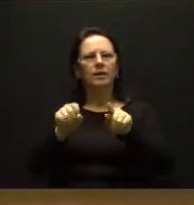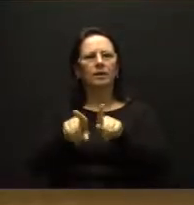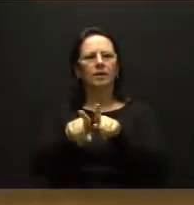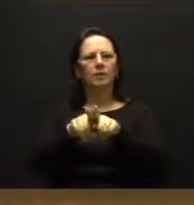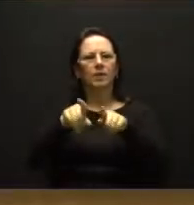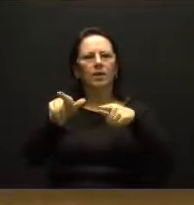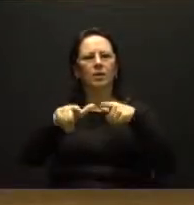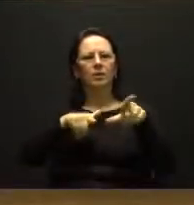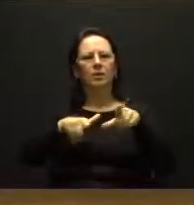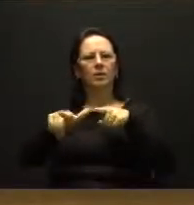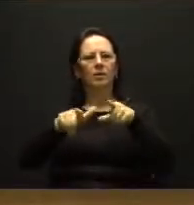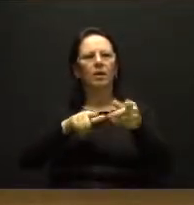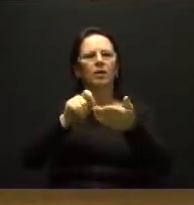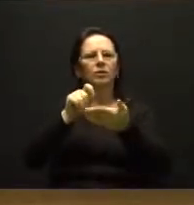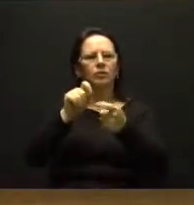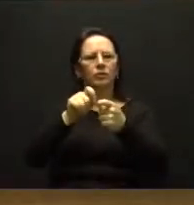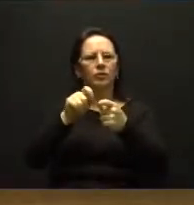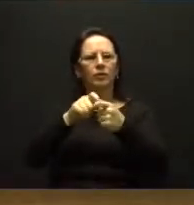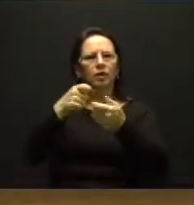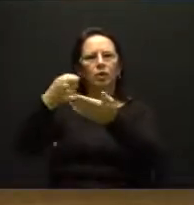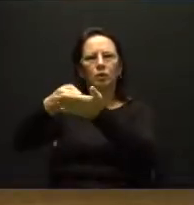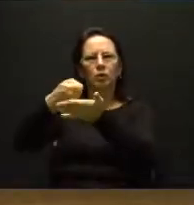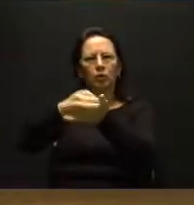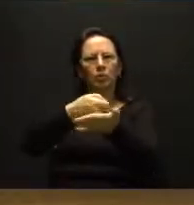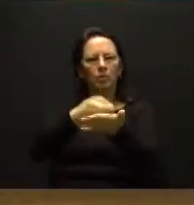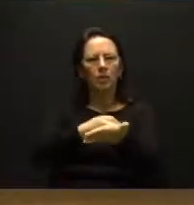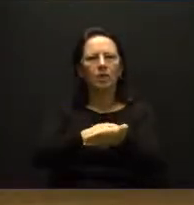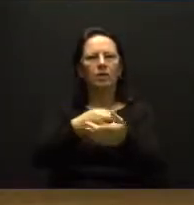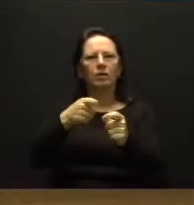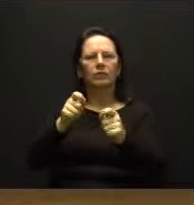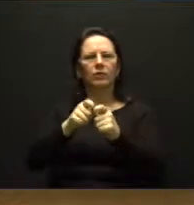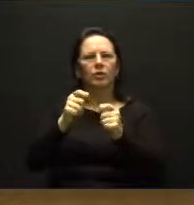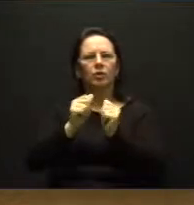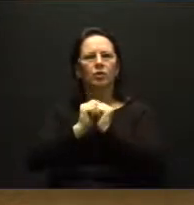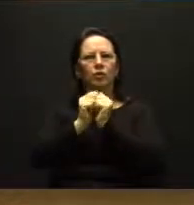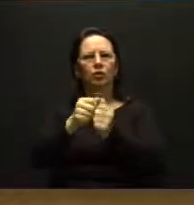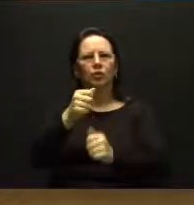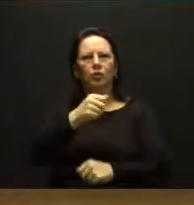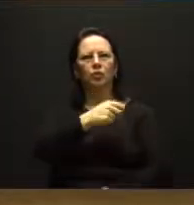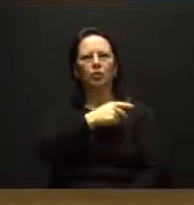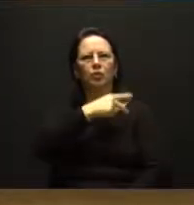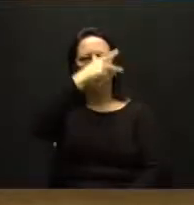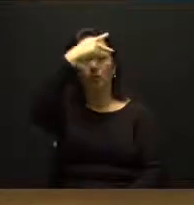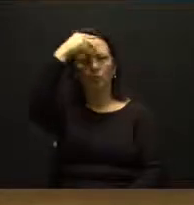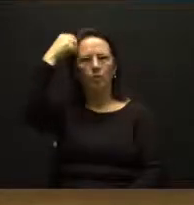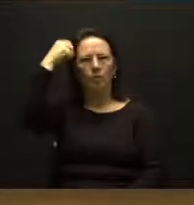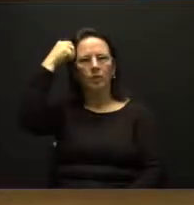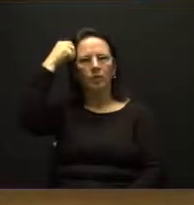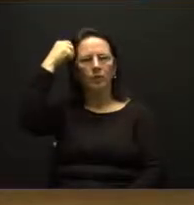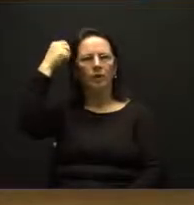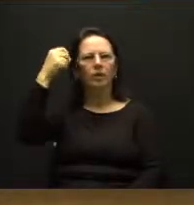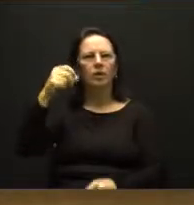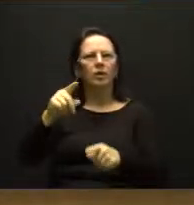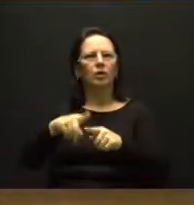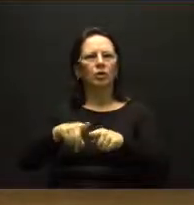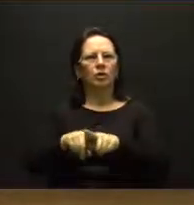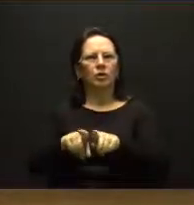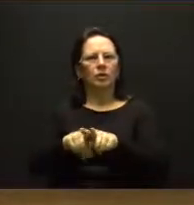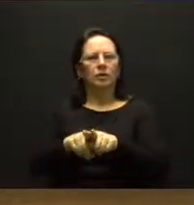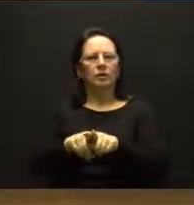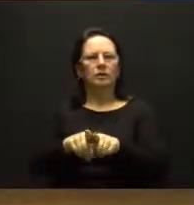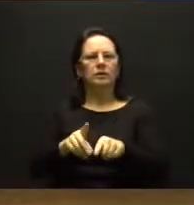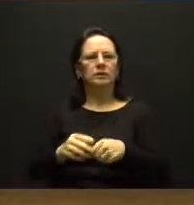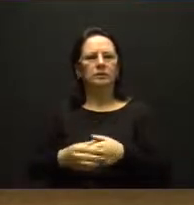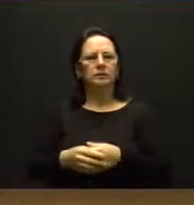que está sendo feito nas cobranças que estamos fazendo junto ao prefeito municipal na questão do cumprimento quero só dizer